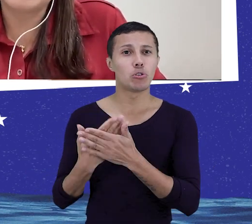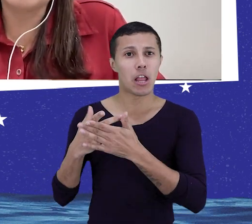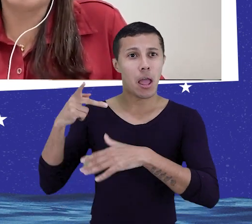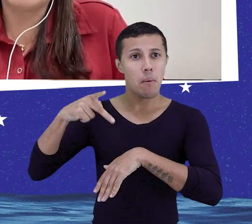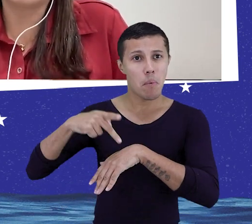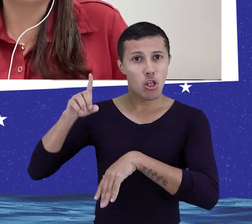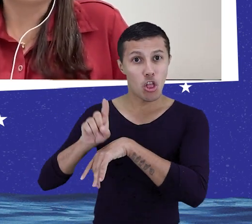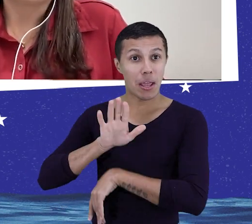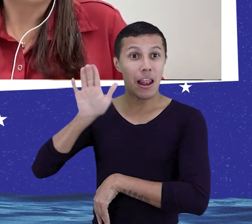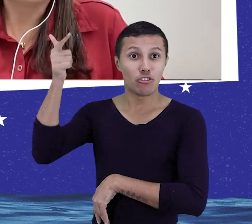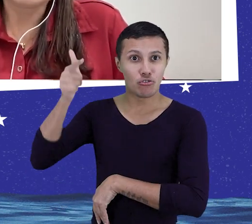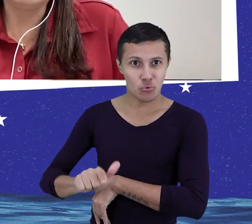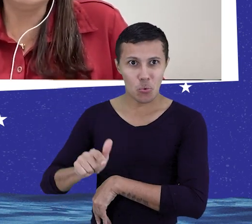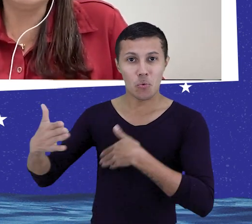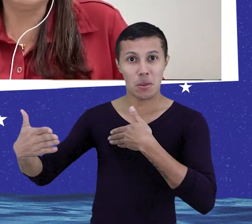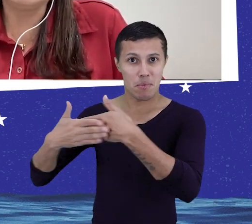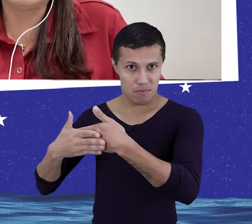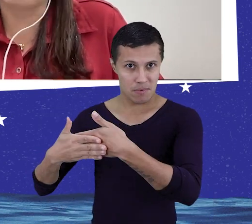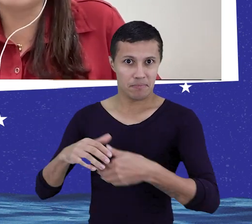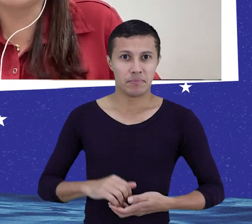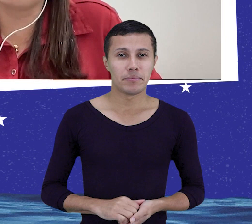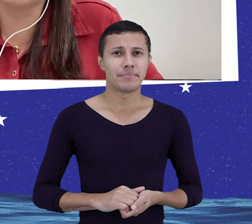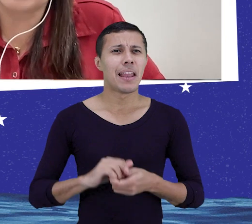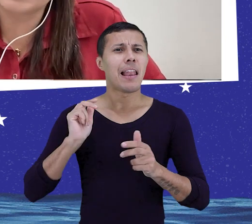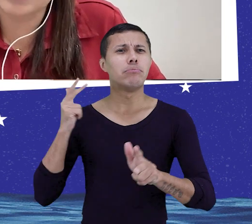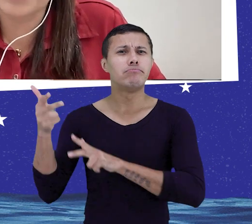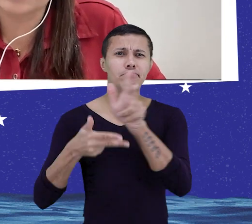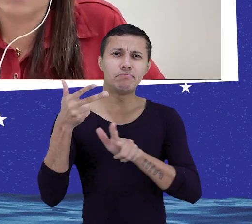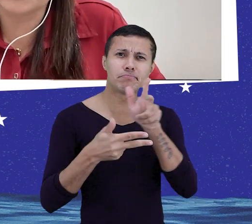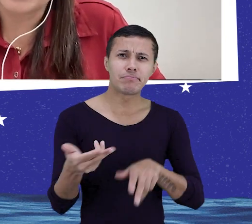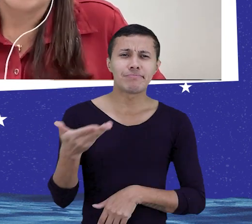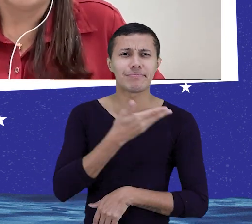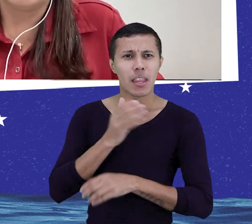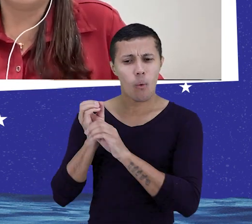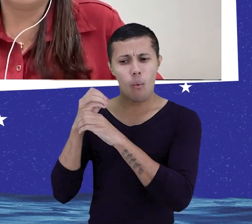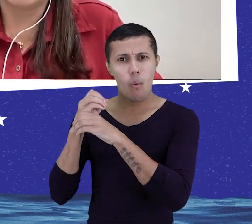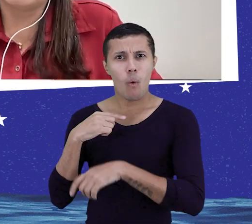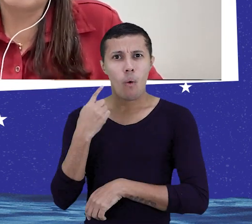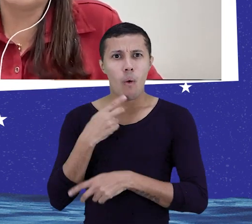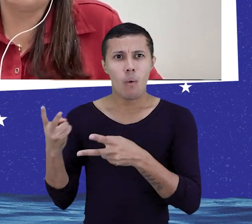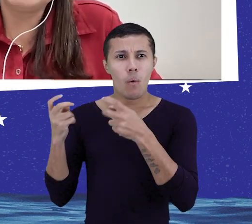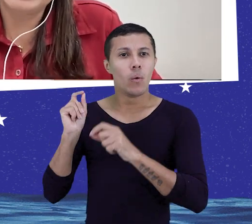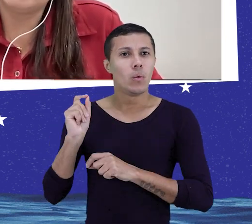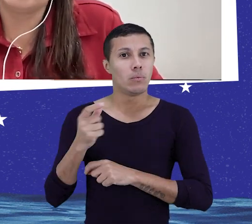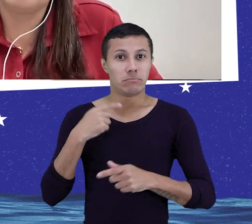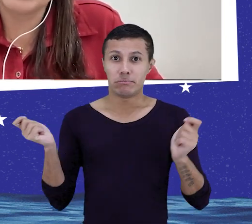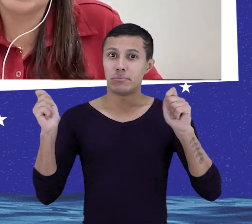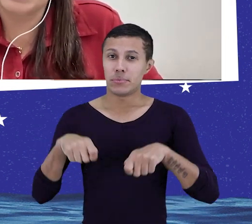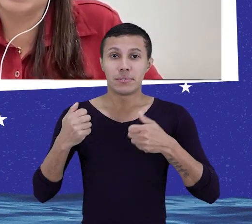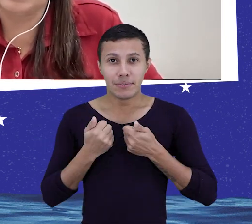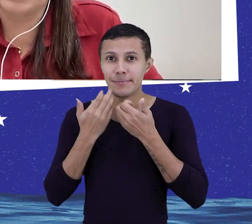em Ribeirão, novamente. E conversando com algumas colegas de laboratório, nós vimos que a possibilidade